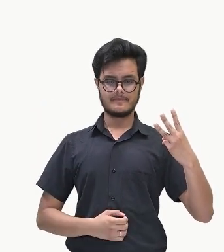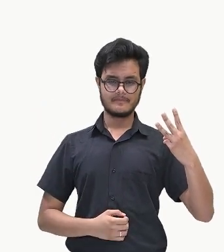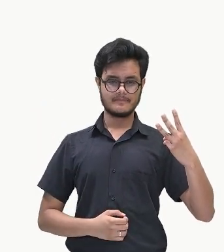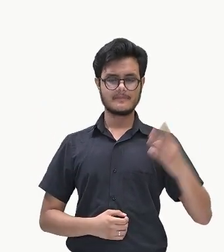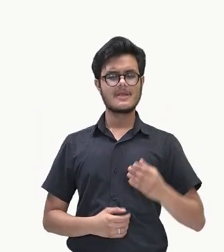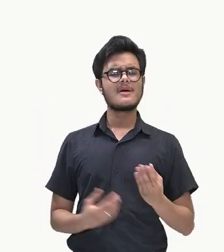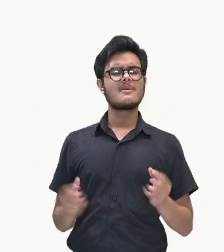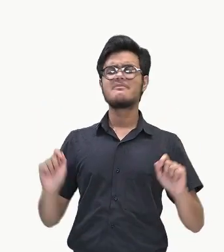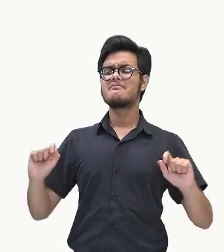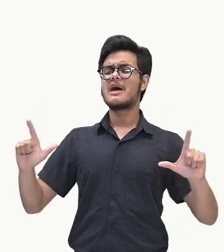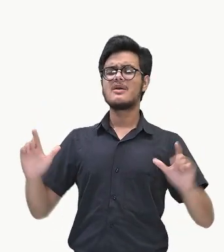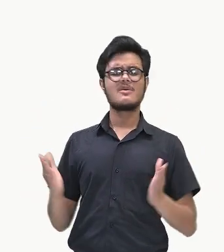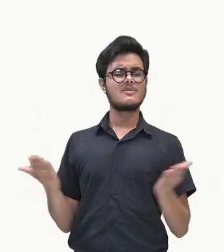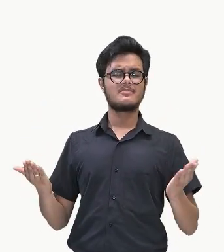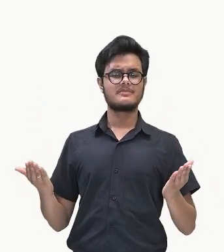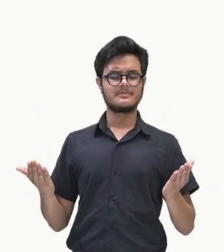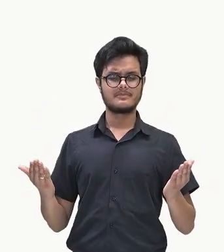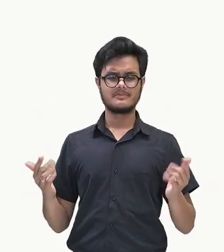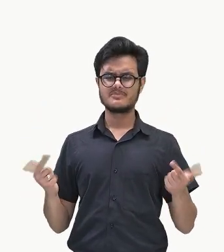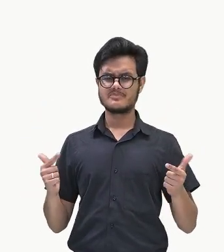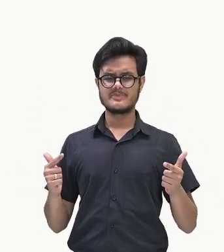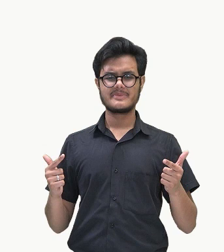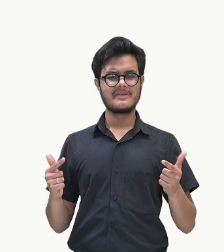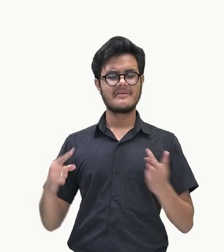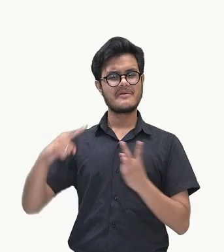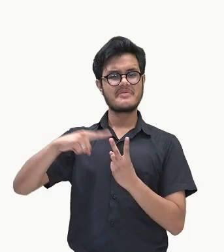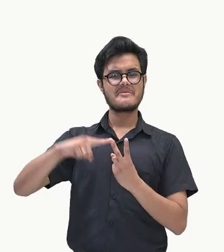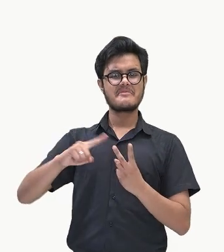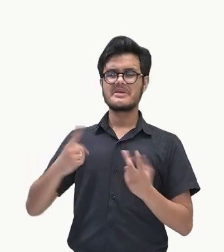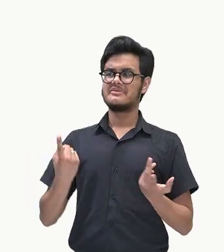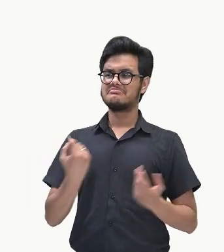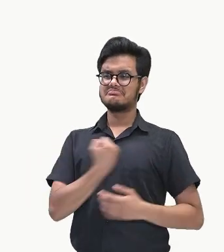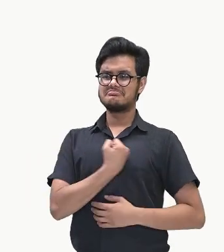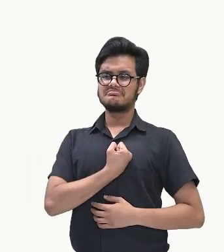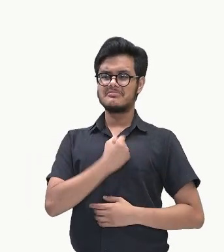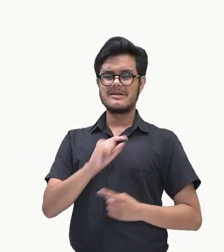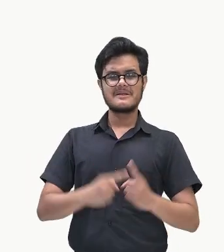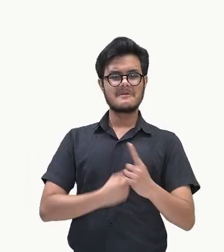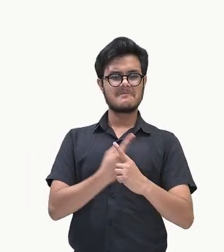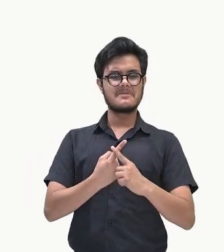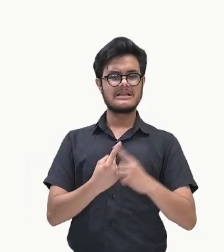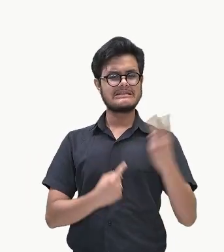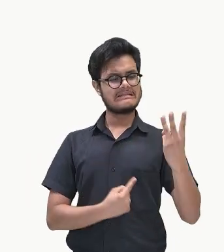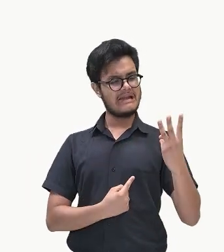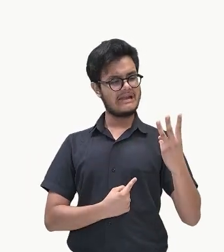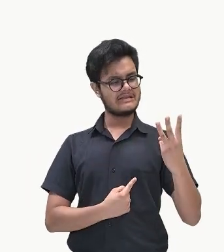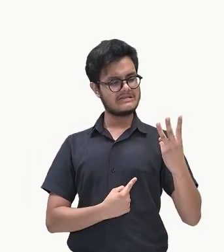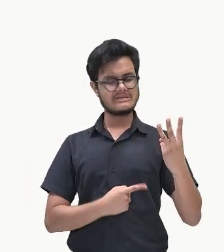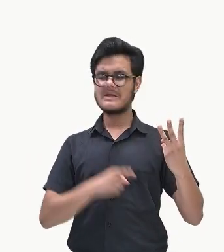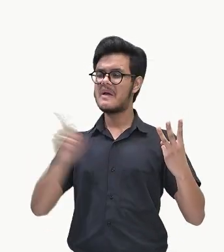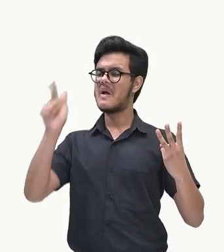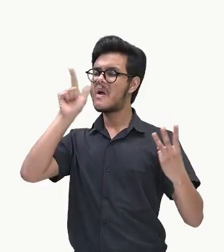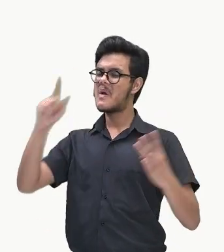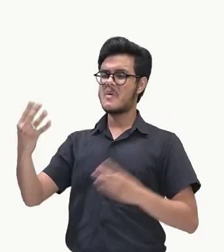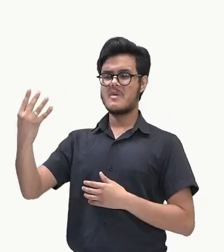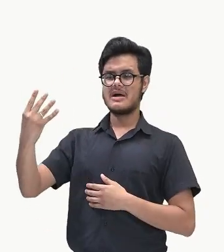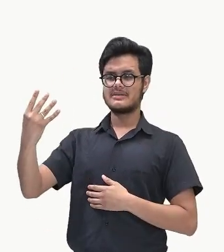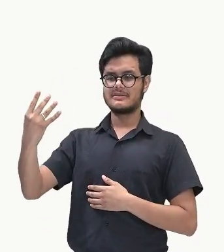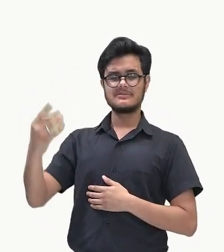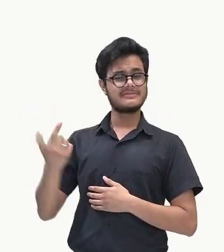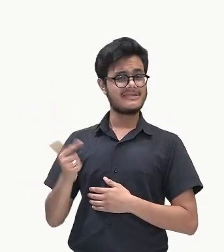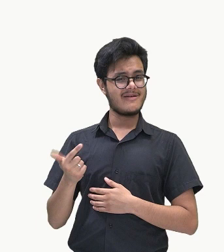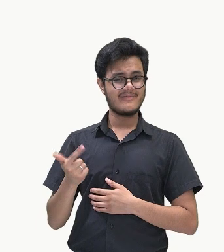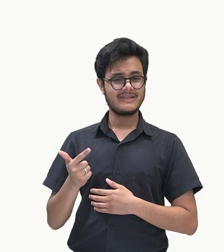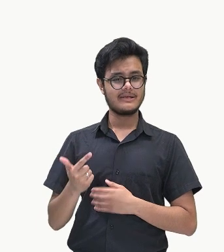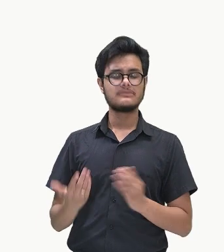agora, professor? Eu não tenho um número que eu vou multiplicar por 3 para que eu chegue em 4. Não tem